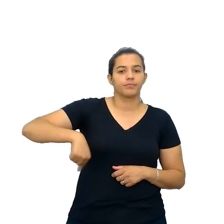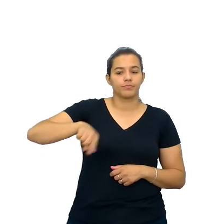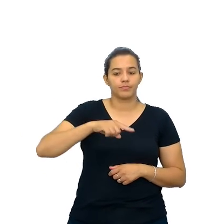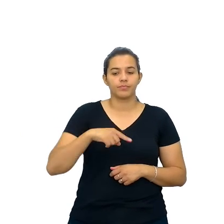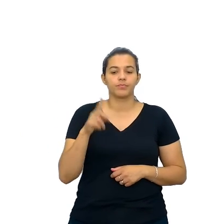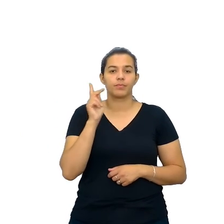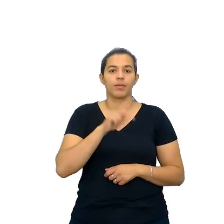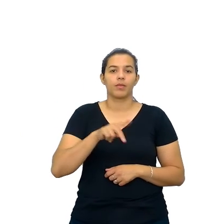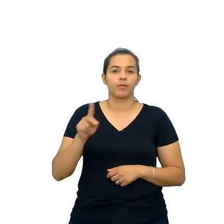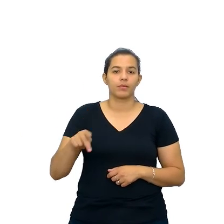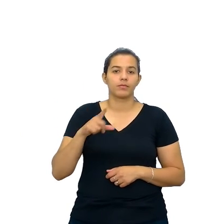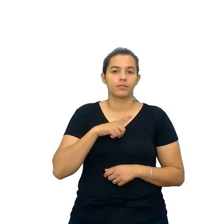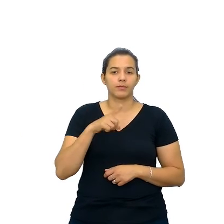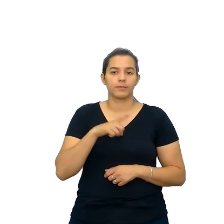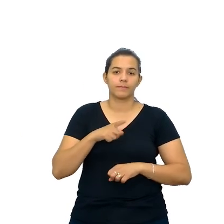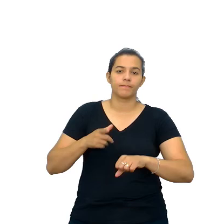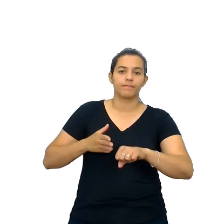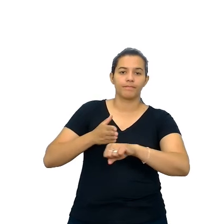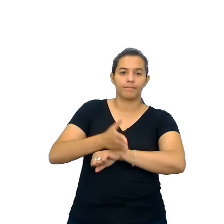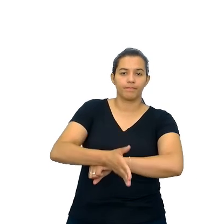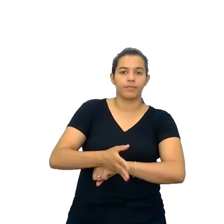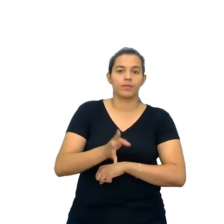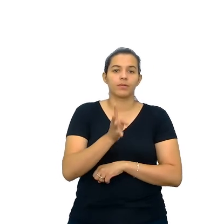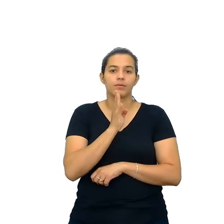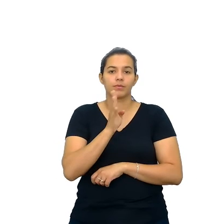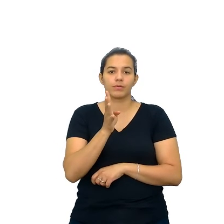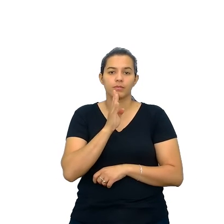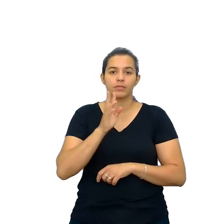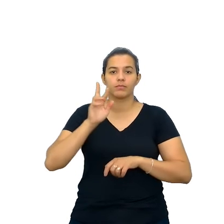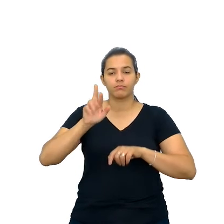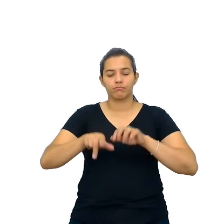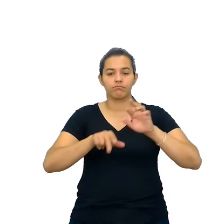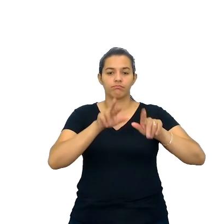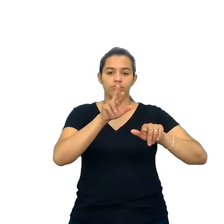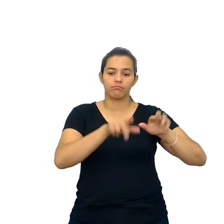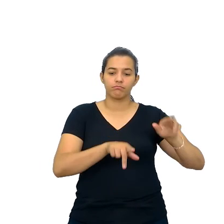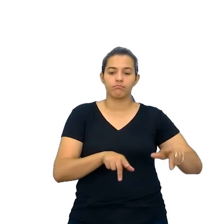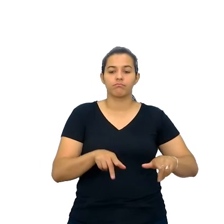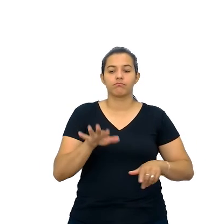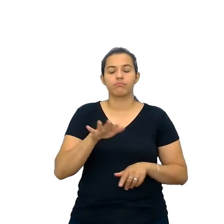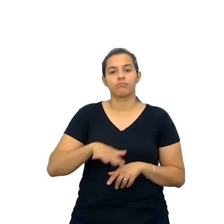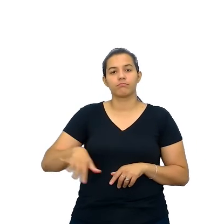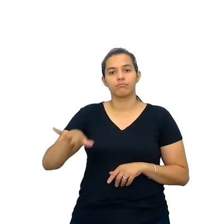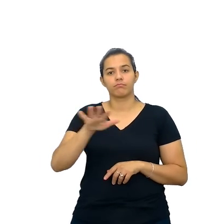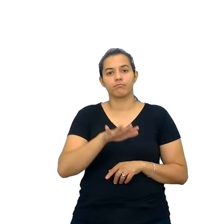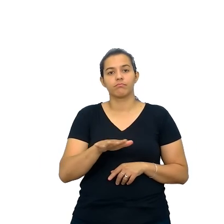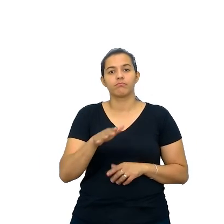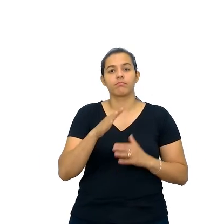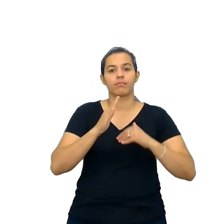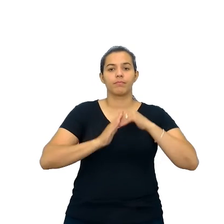professores, tenhamos acesso e conheçamos essas dinâmicas, né? E